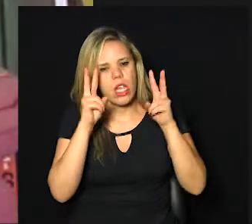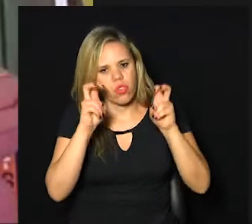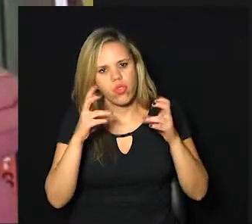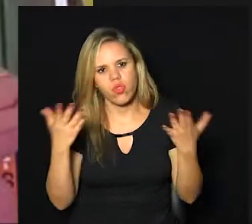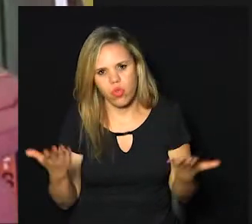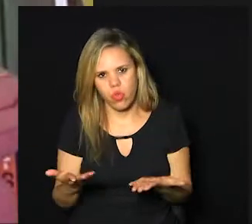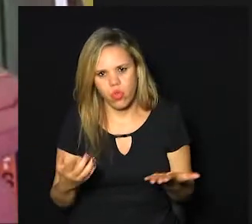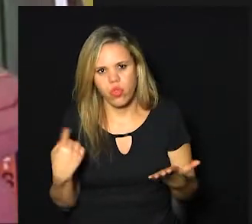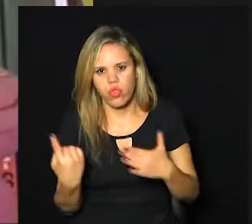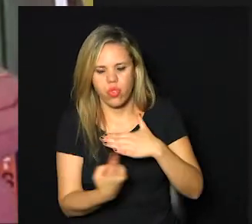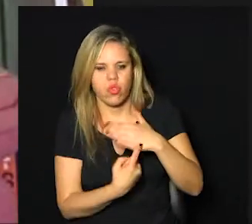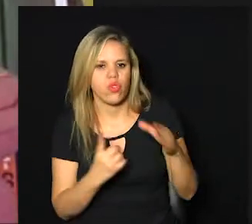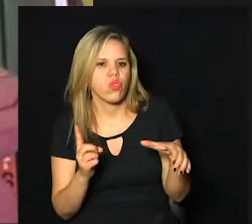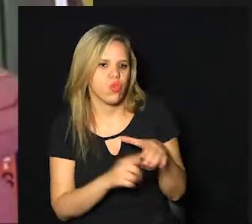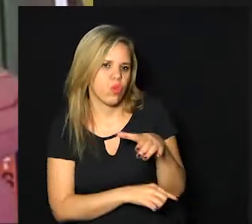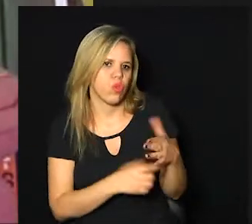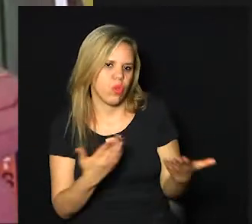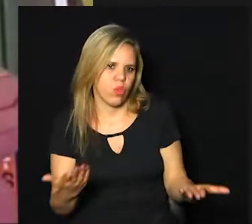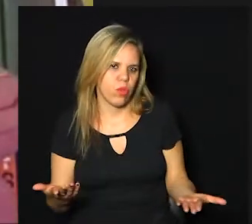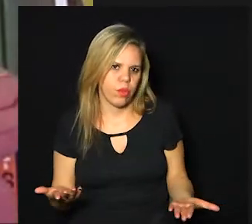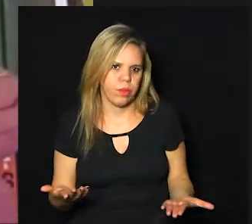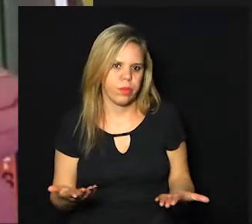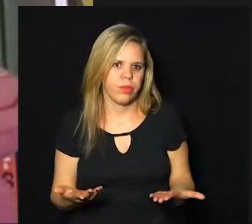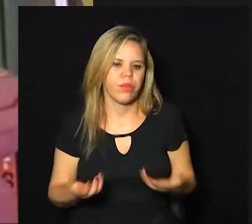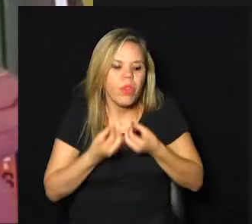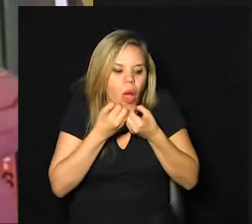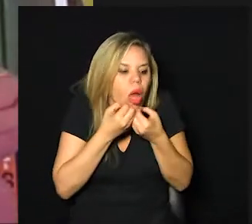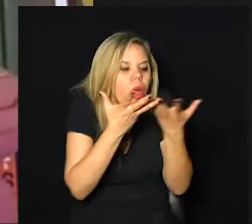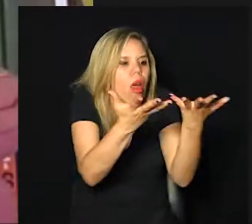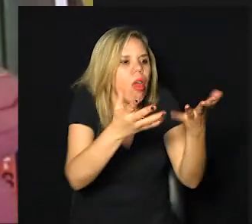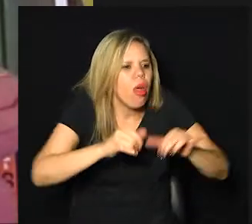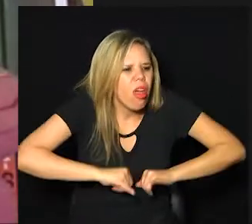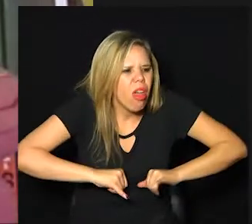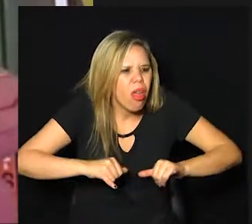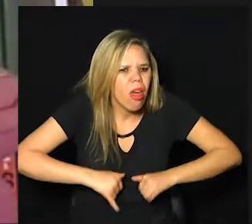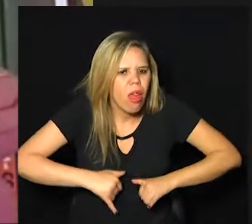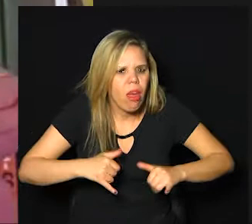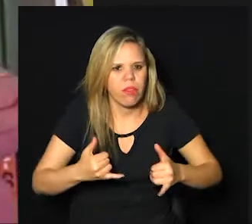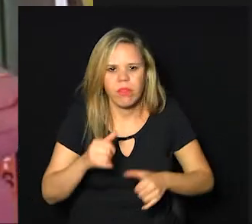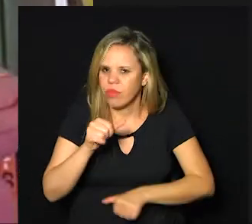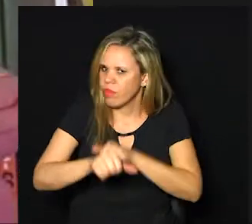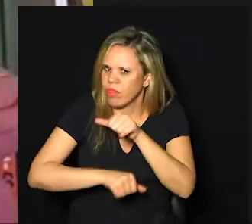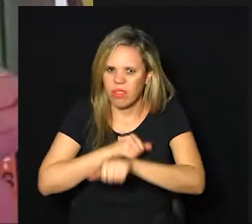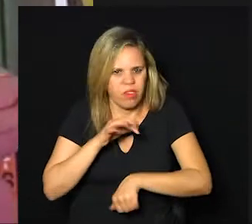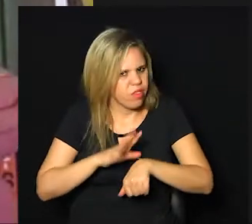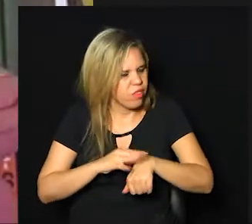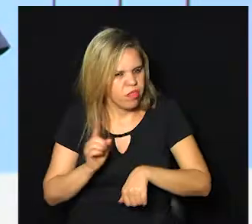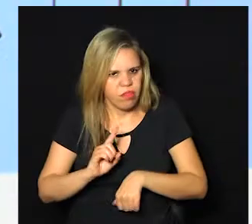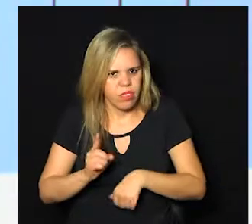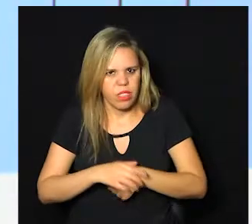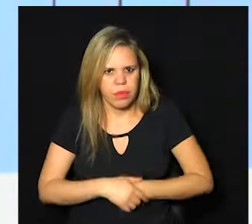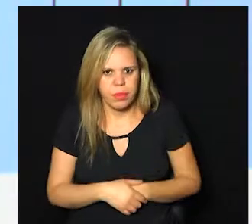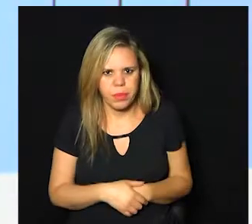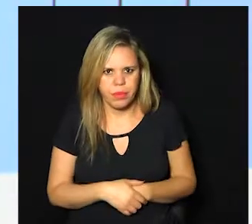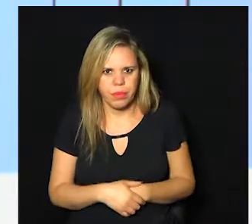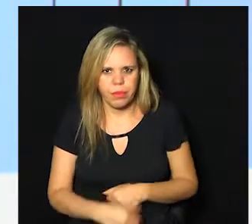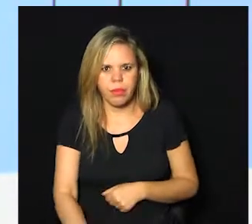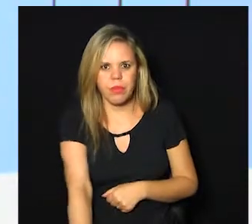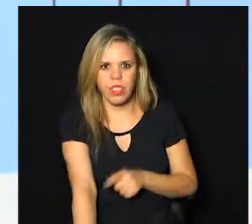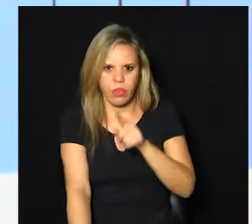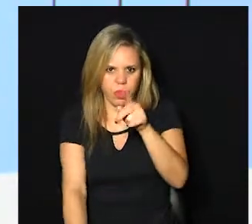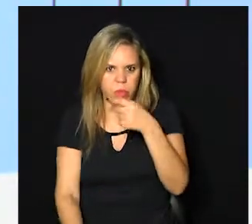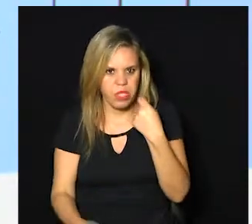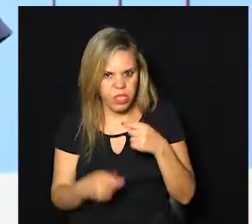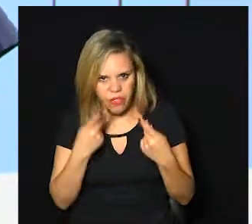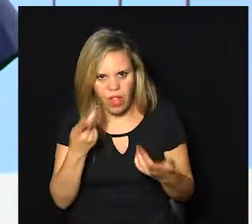gente faz na clínica hoje é exatamente isso, pôr para fora a dor, para que elas não se transformem em sintoma físico. Então, gente,